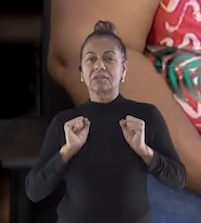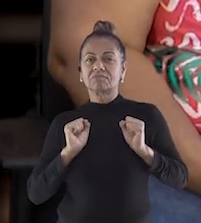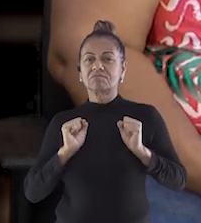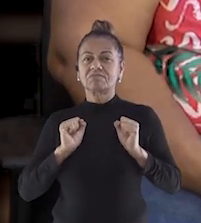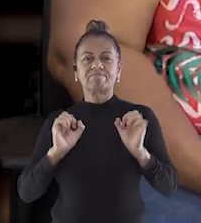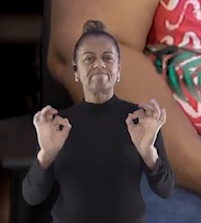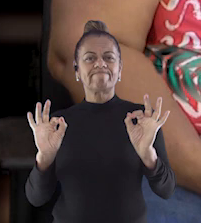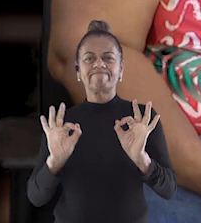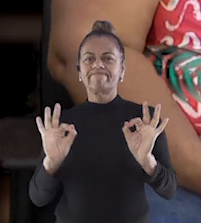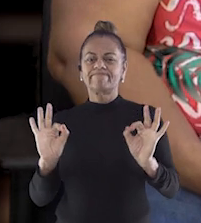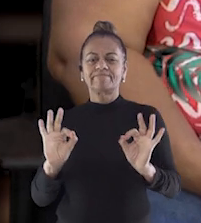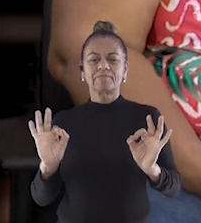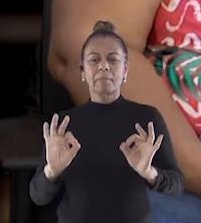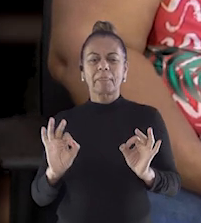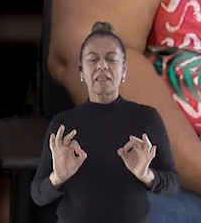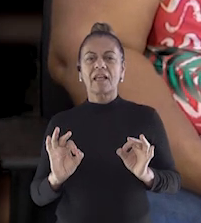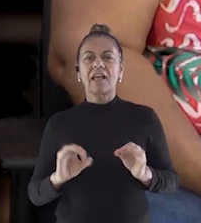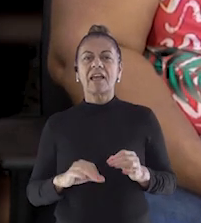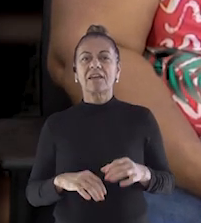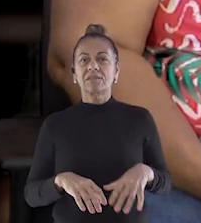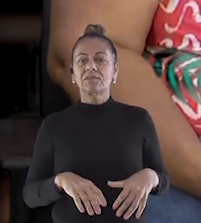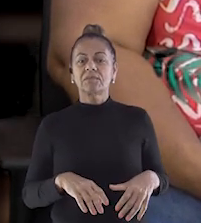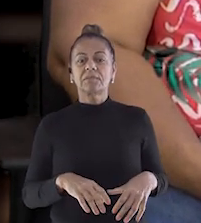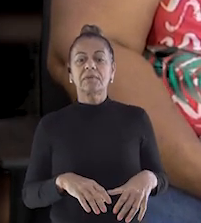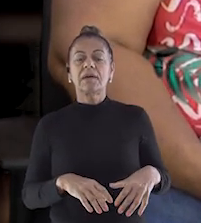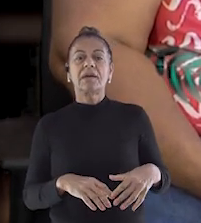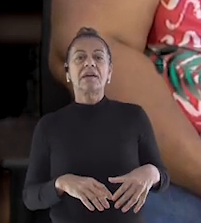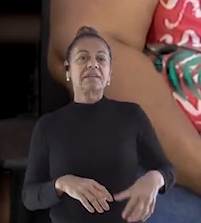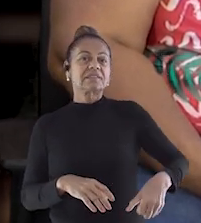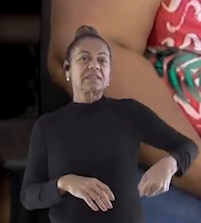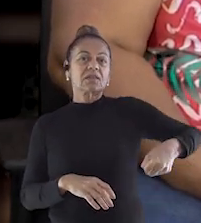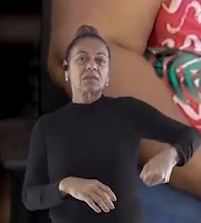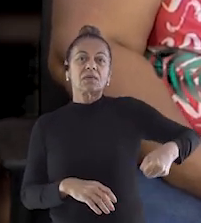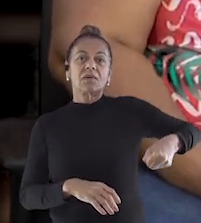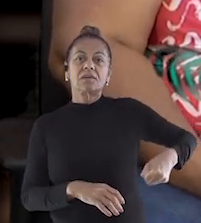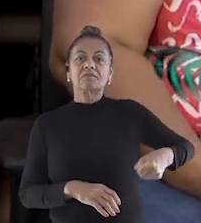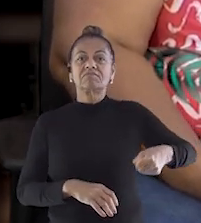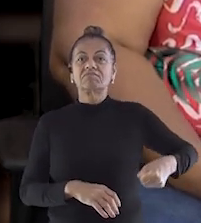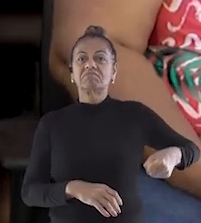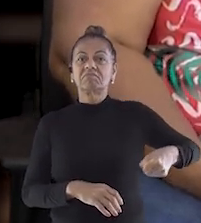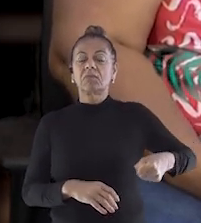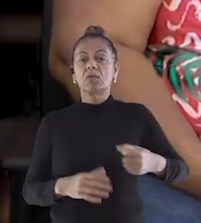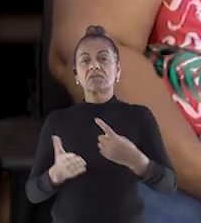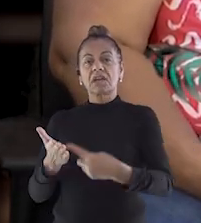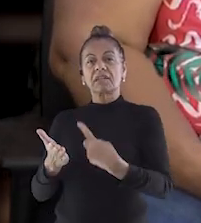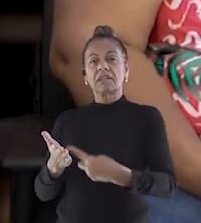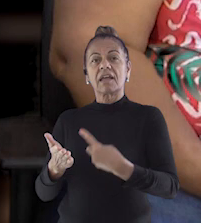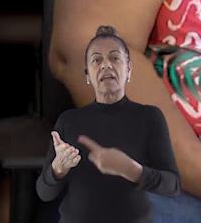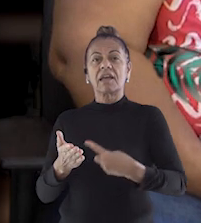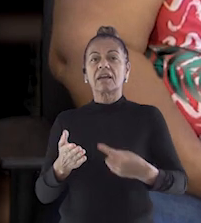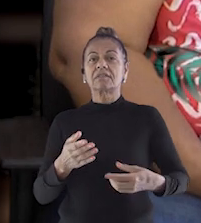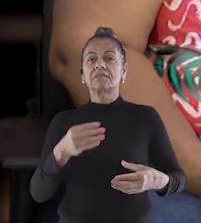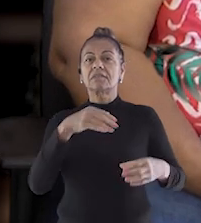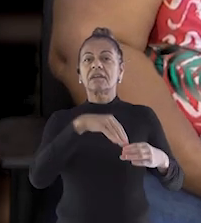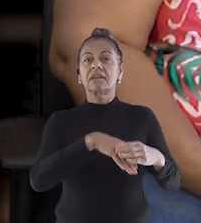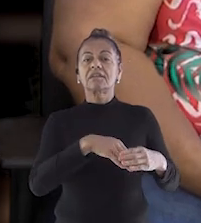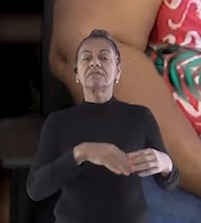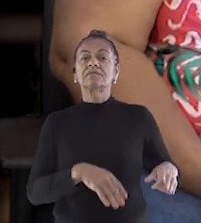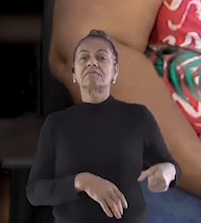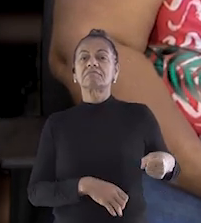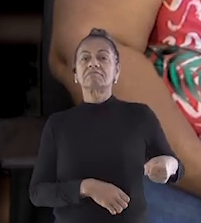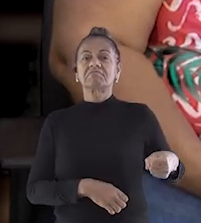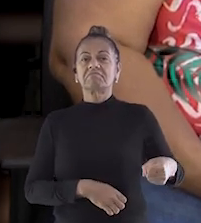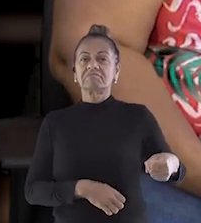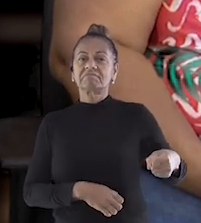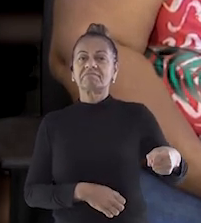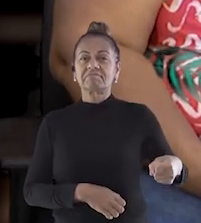Na verdade, assim, a gente não tinha uma mochila, era uma bolsa, uma sacola de arroz